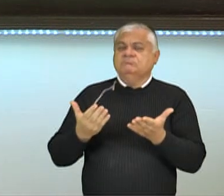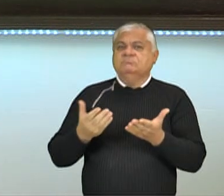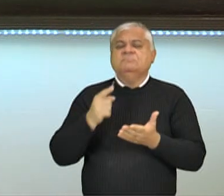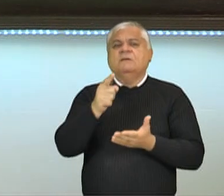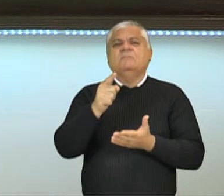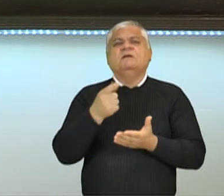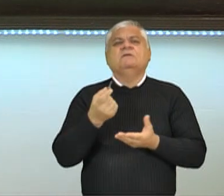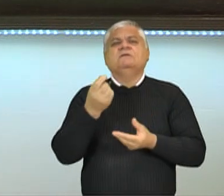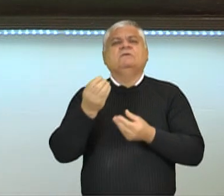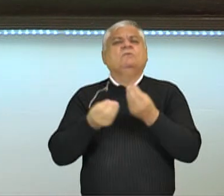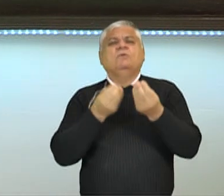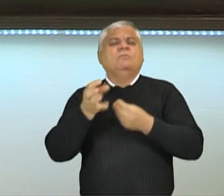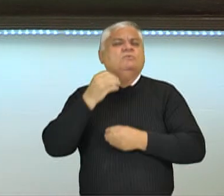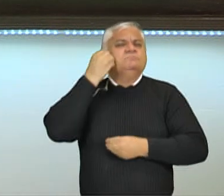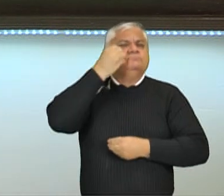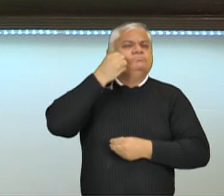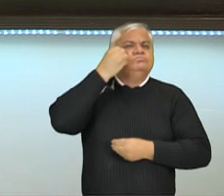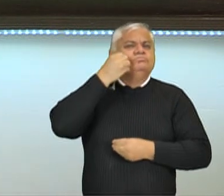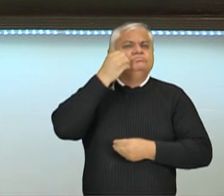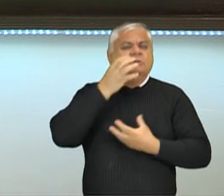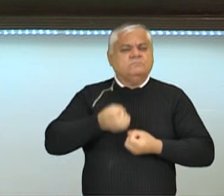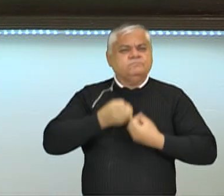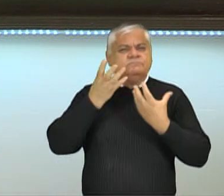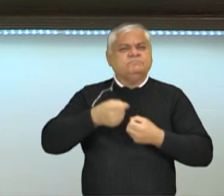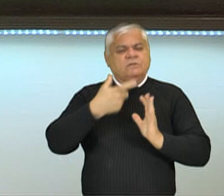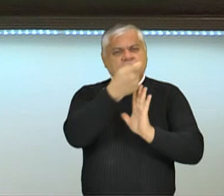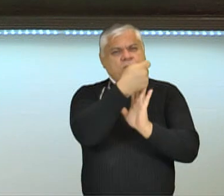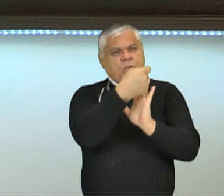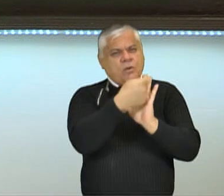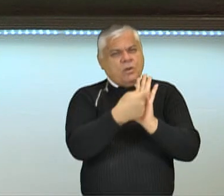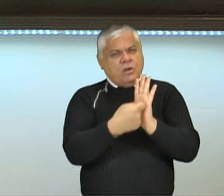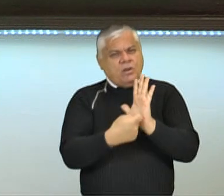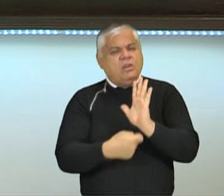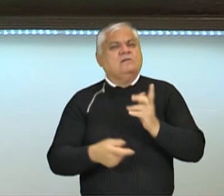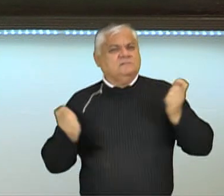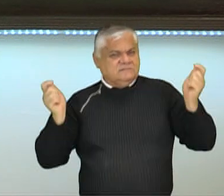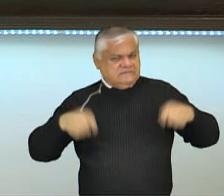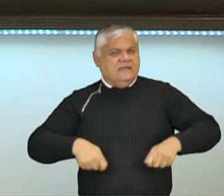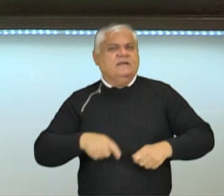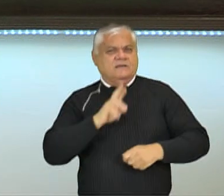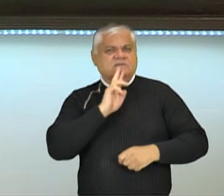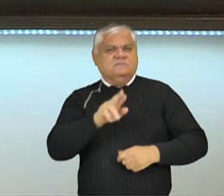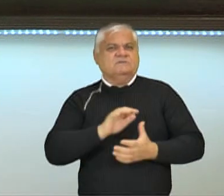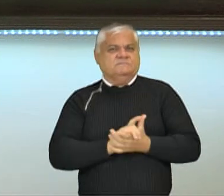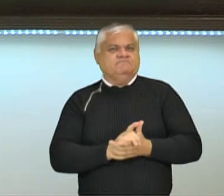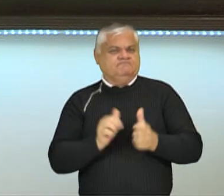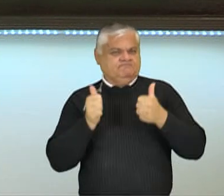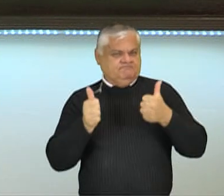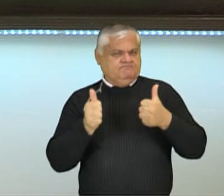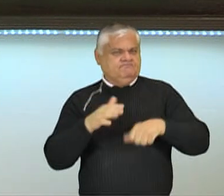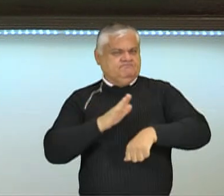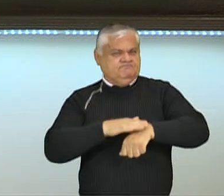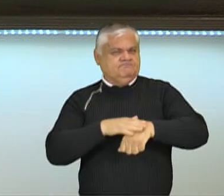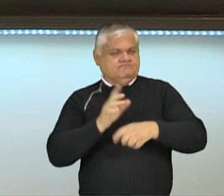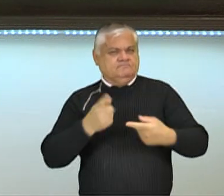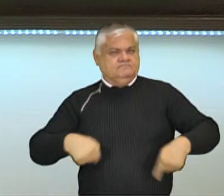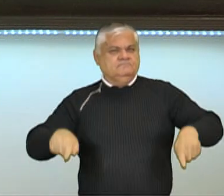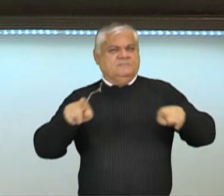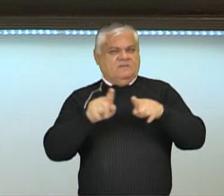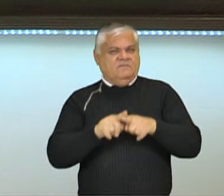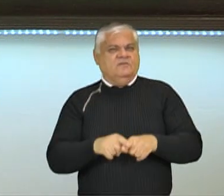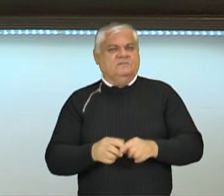Mas com o conhecimento prévio de vocês, vocês vão conseguir aí dar uma resposta. Beleza? A gente já volta para